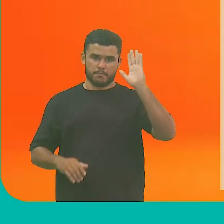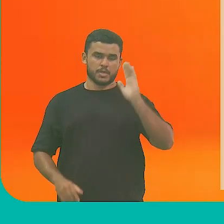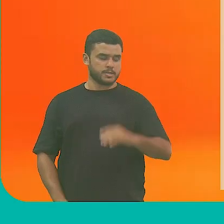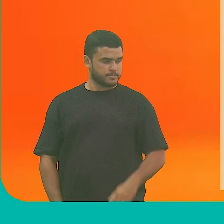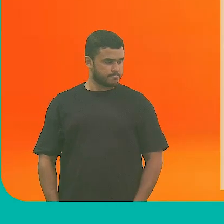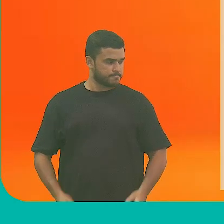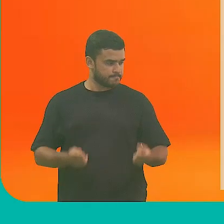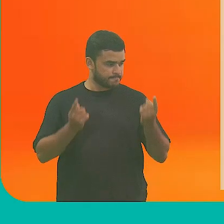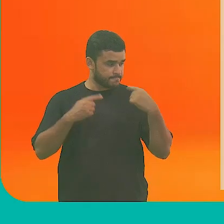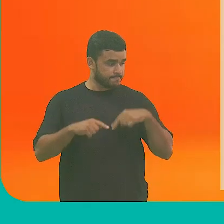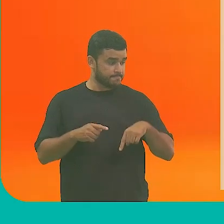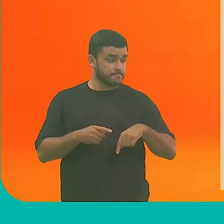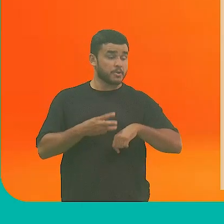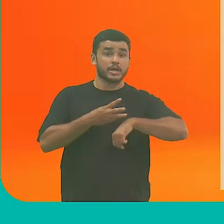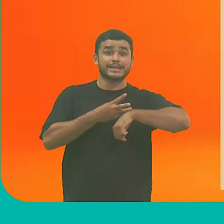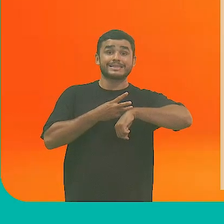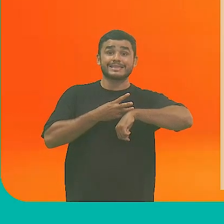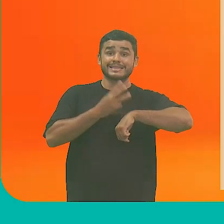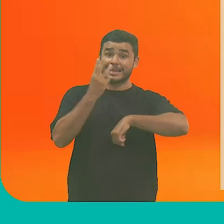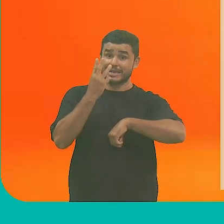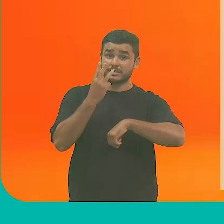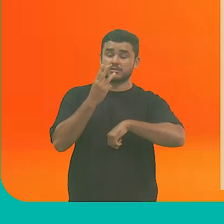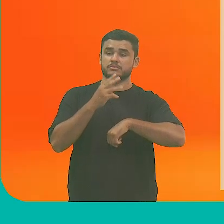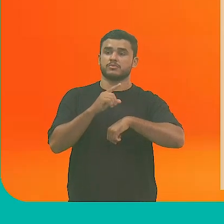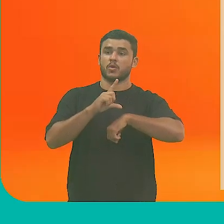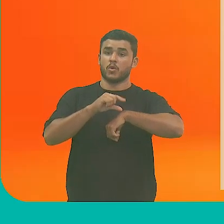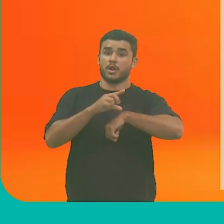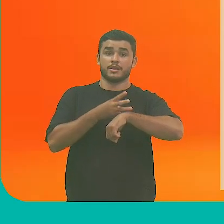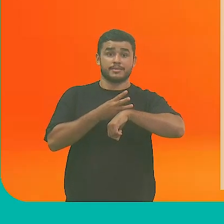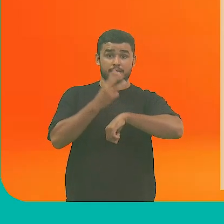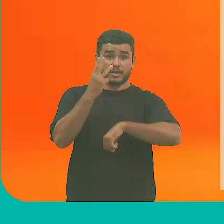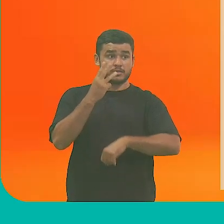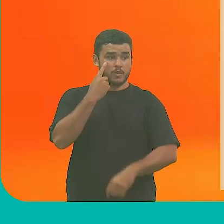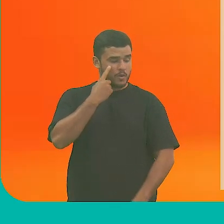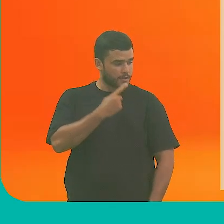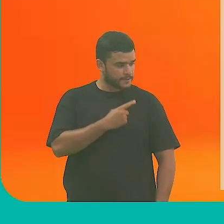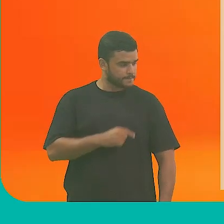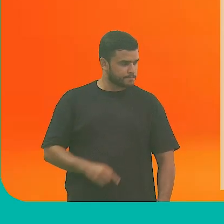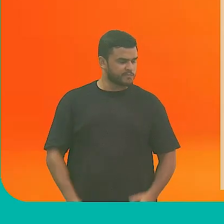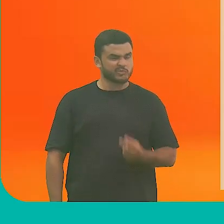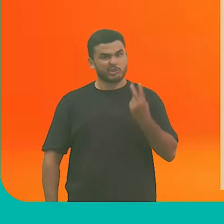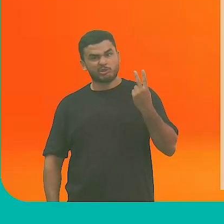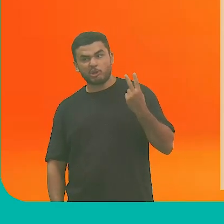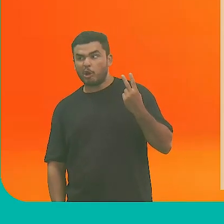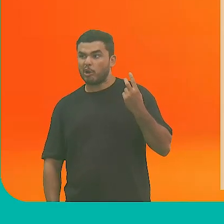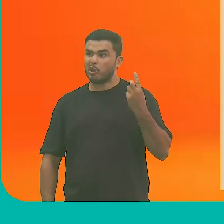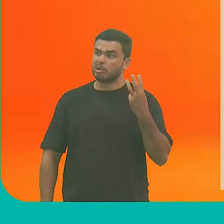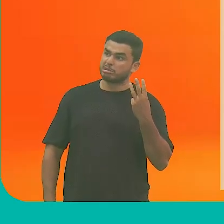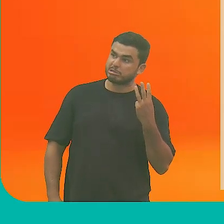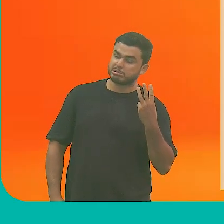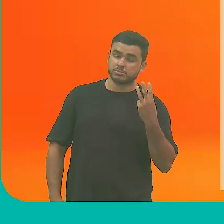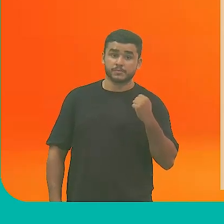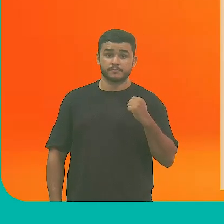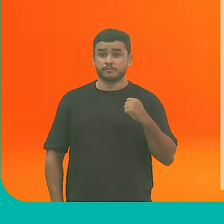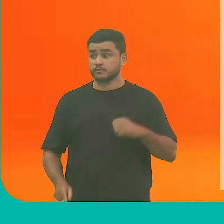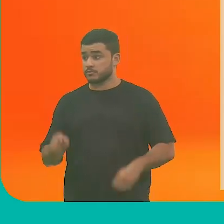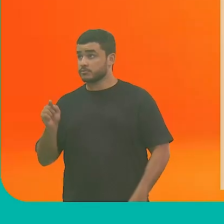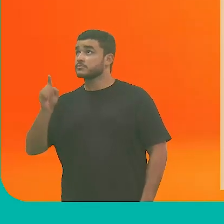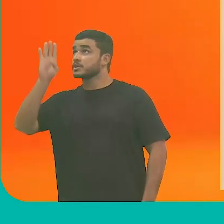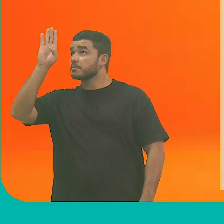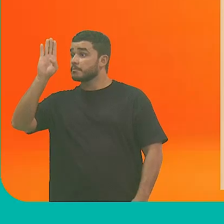horas, bora procurar? A A vale entre 2 e 3 e a B vale o quê? 4. Às 15 horas não,